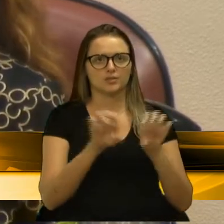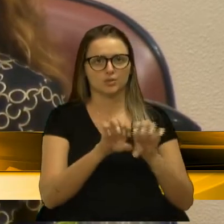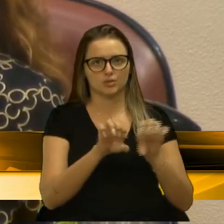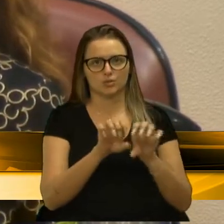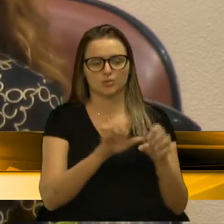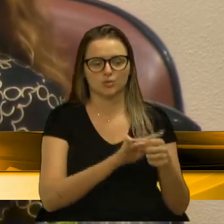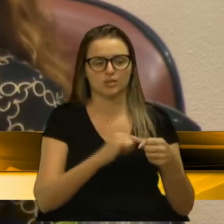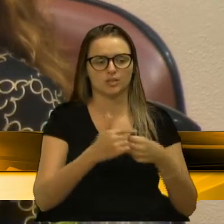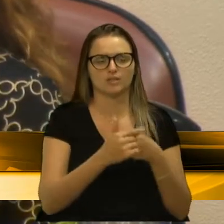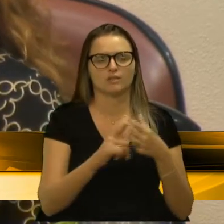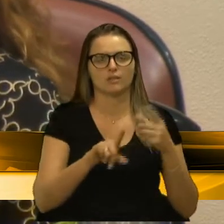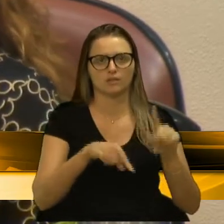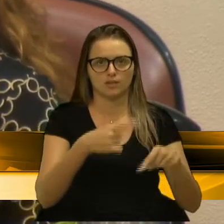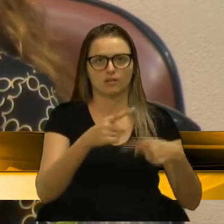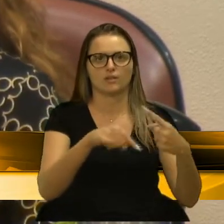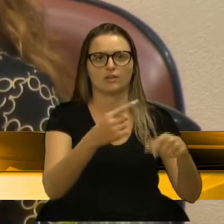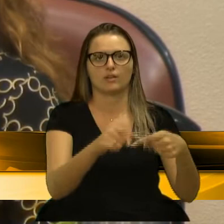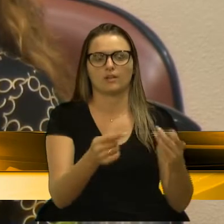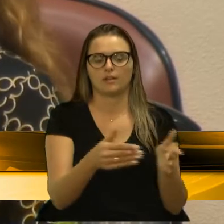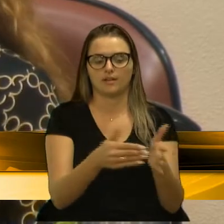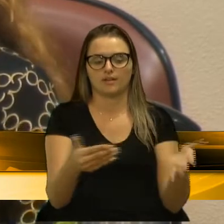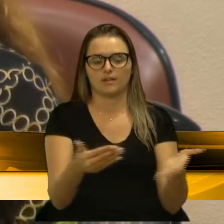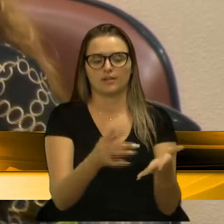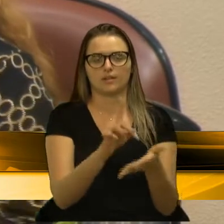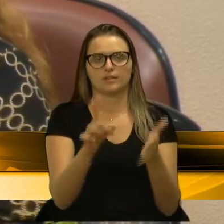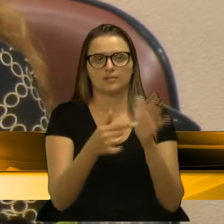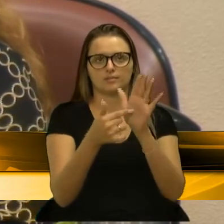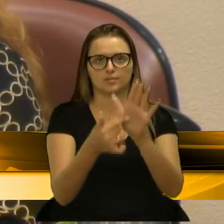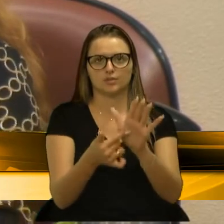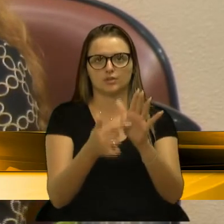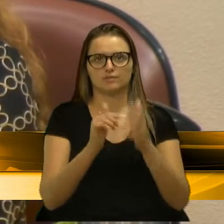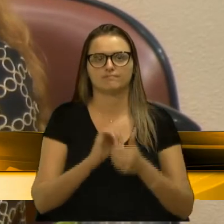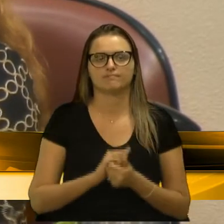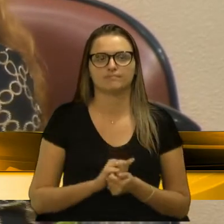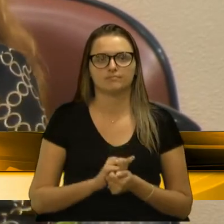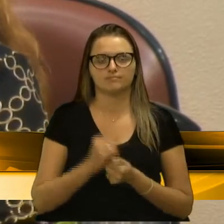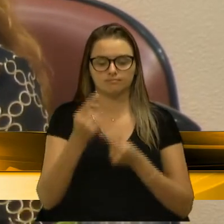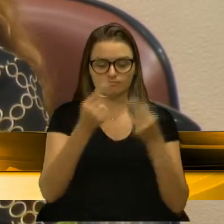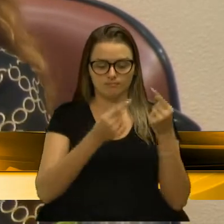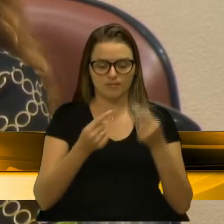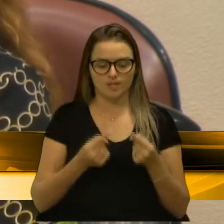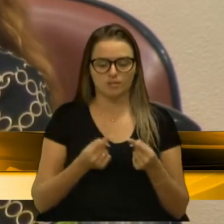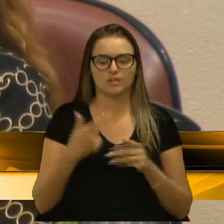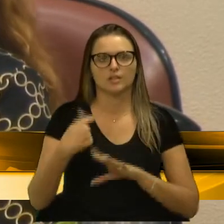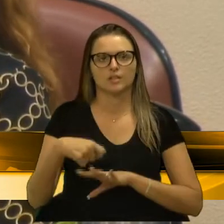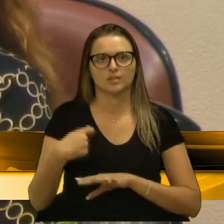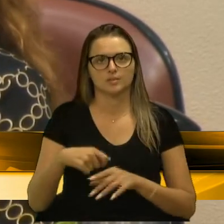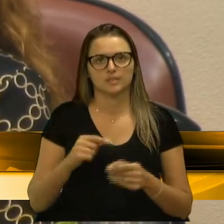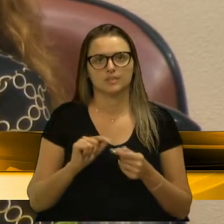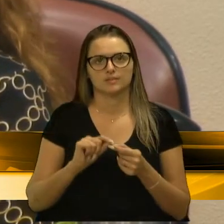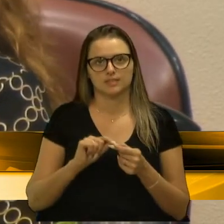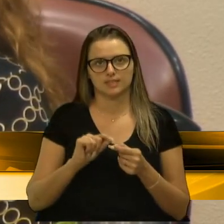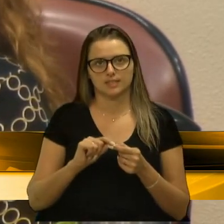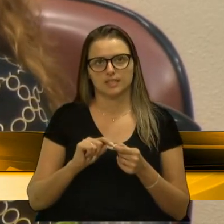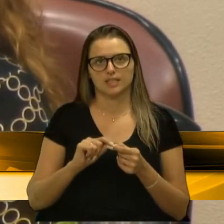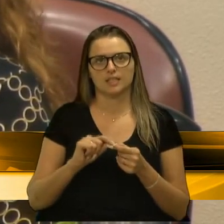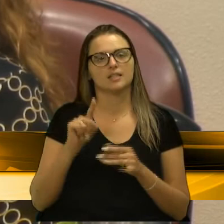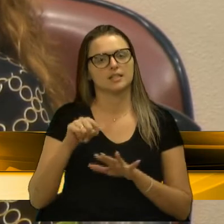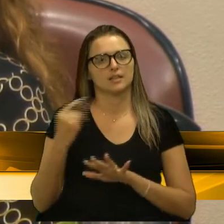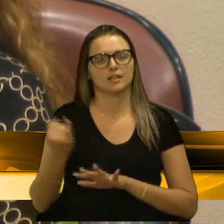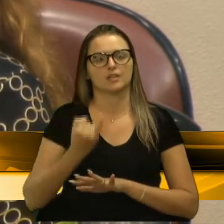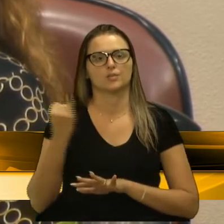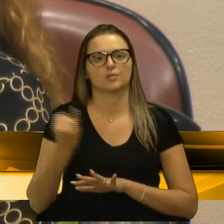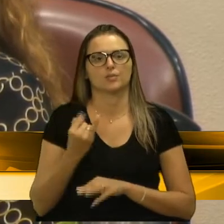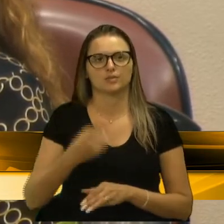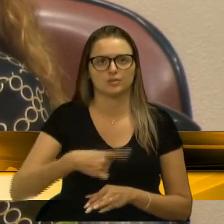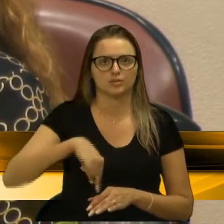3 vezes, né? E que até o momento não se apresentou. Então, acho que essa discussão é necessária e se faz muito importante que a